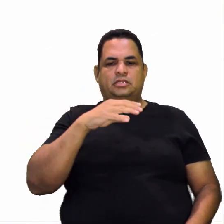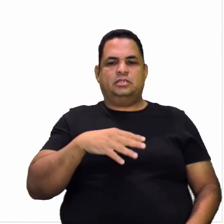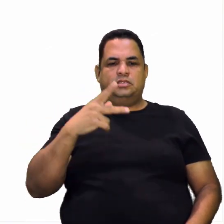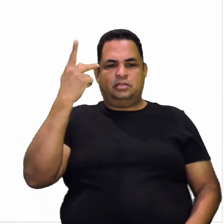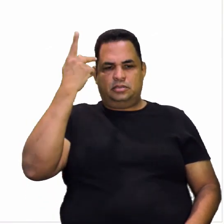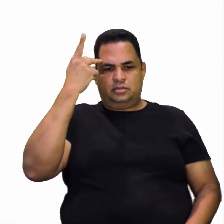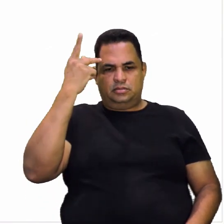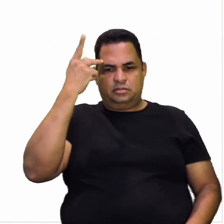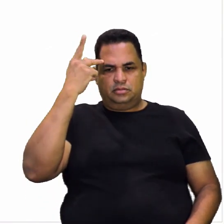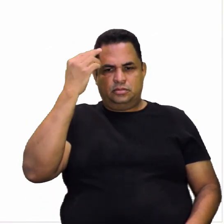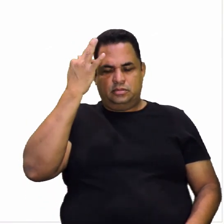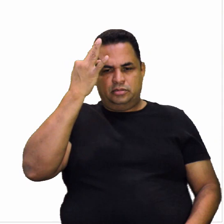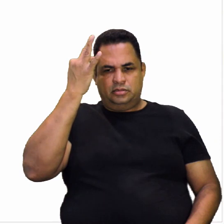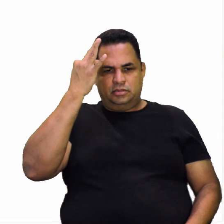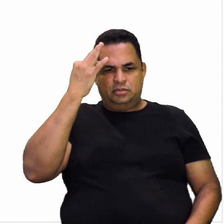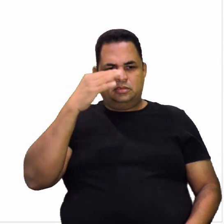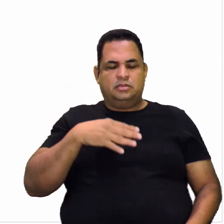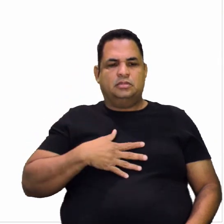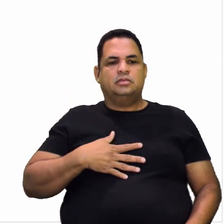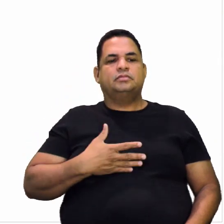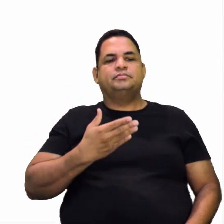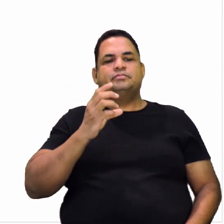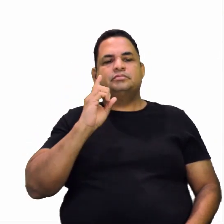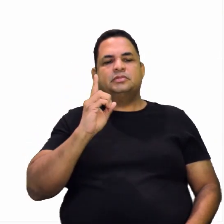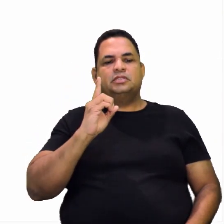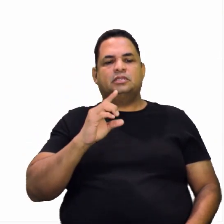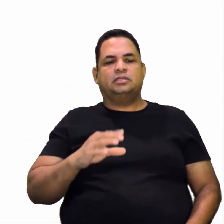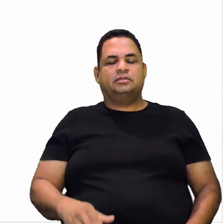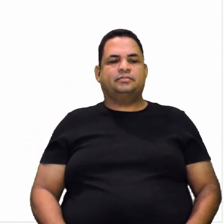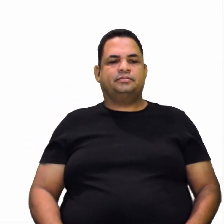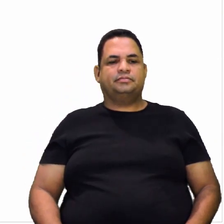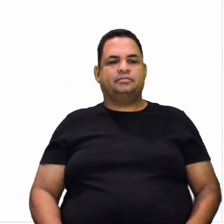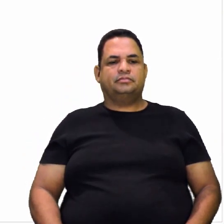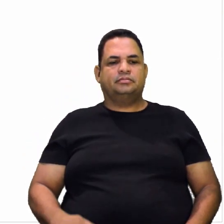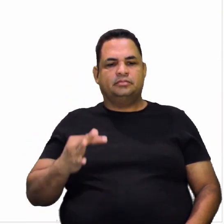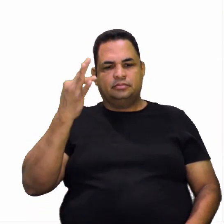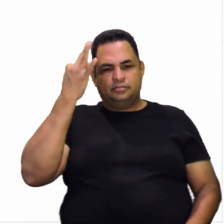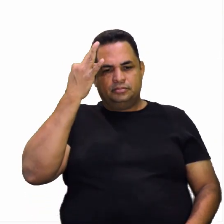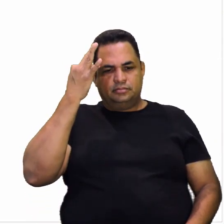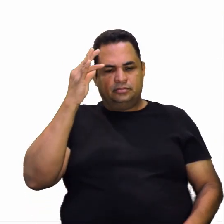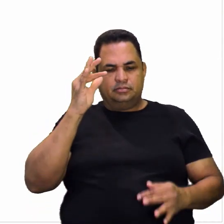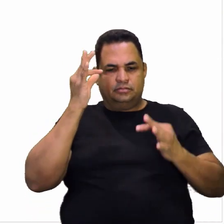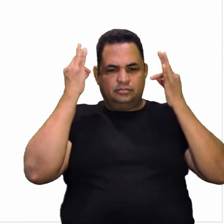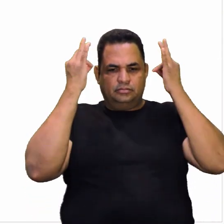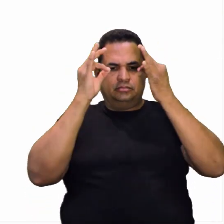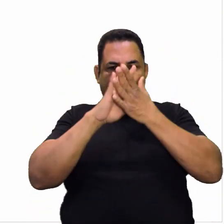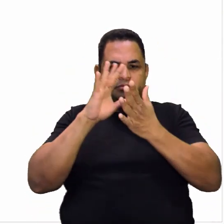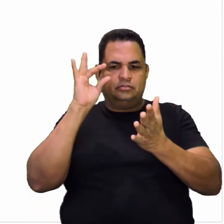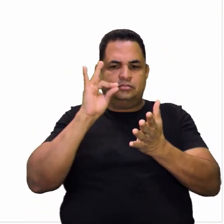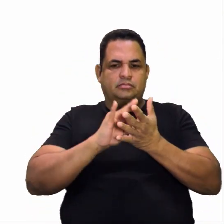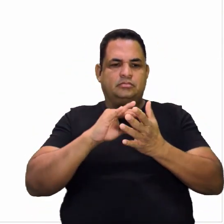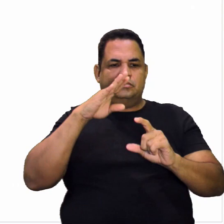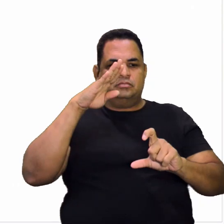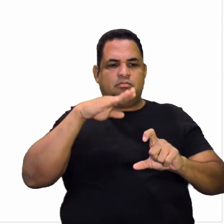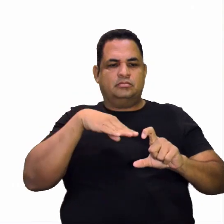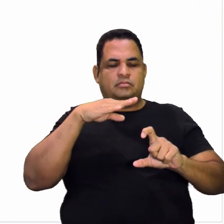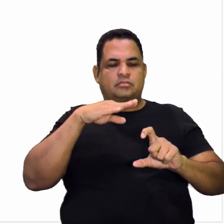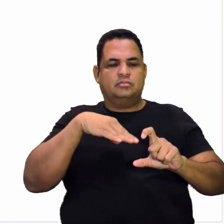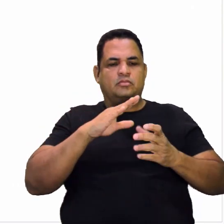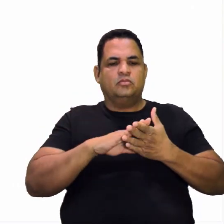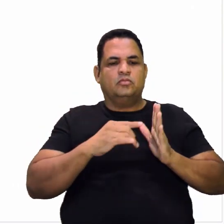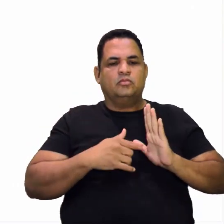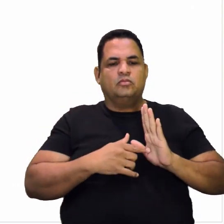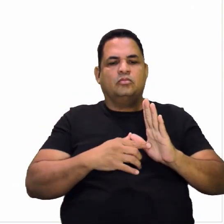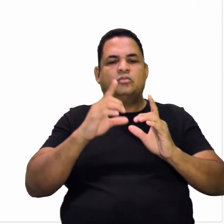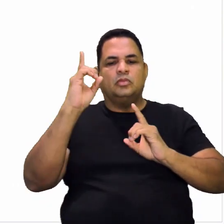D. A filosofia grega veio reafirmar a mitologia e